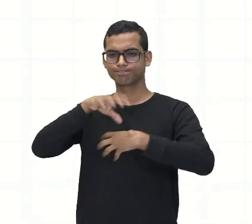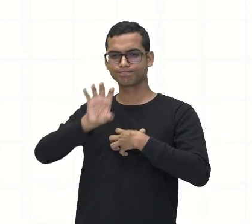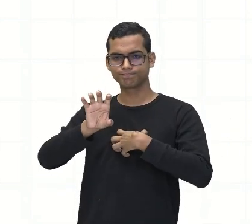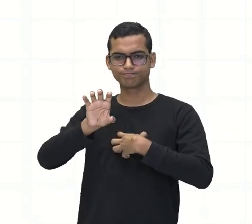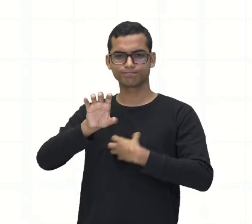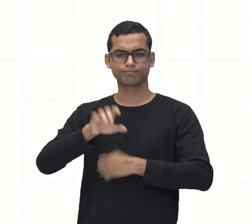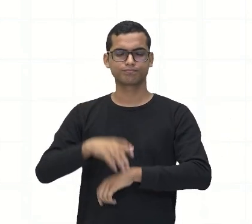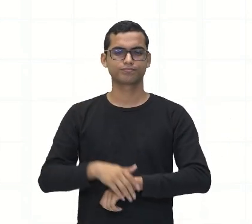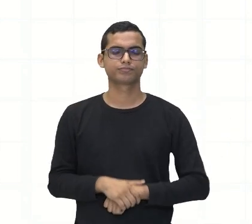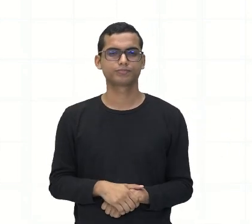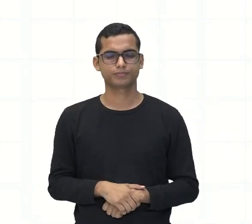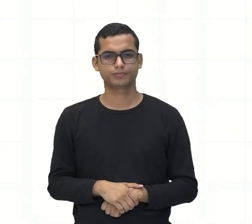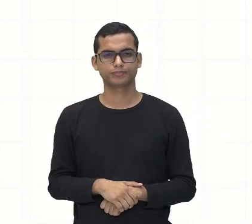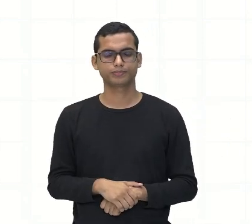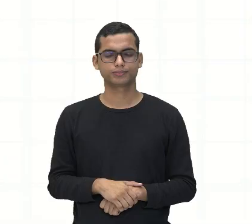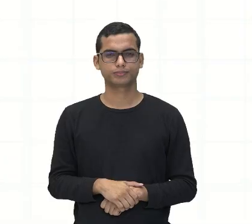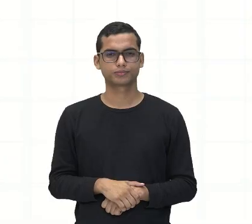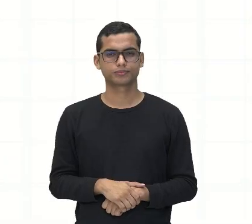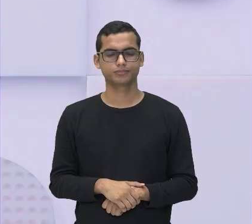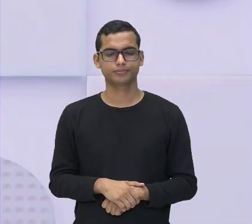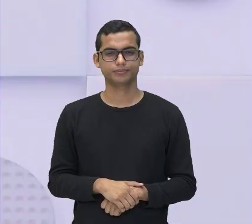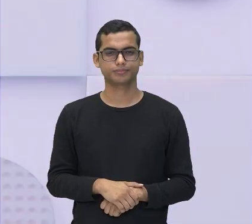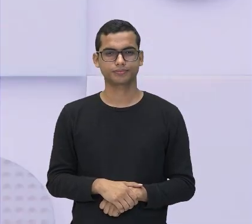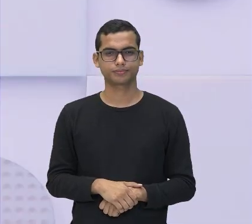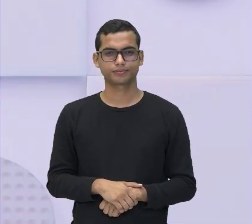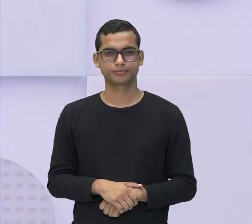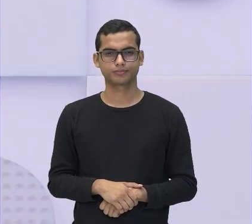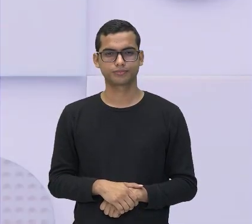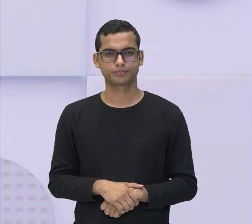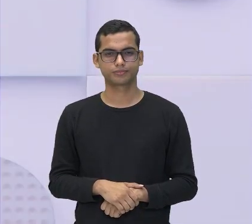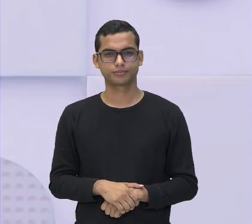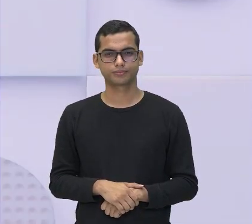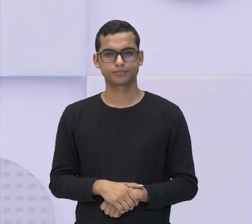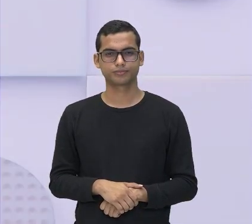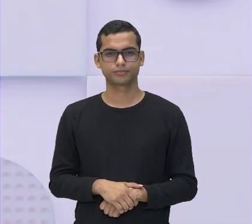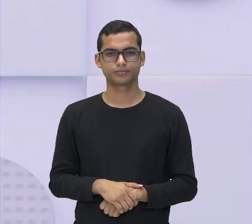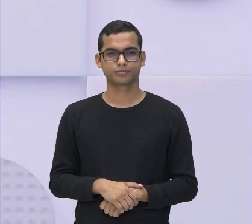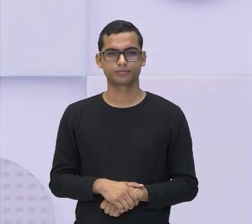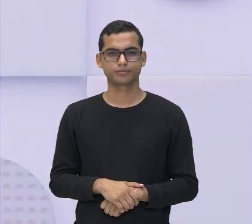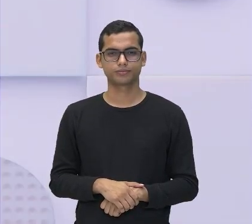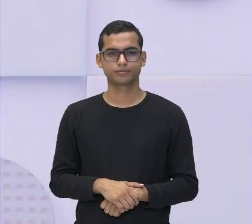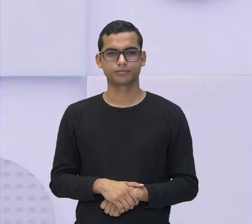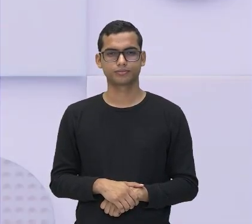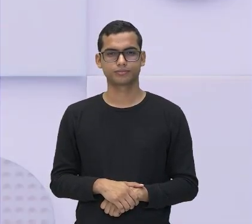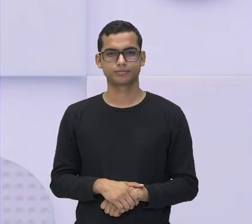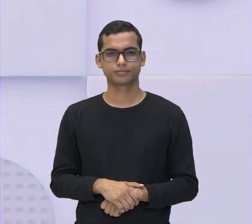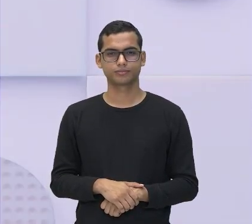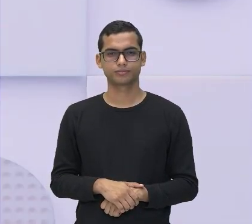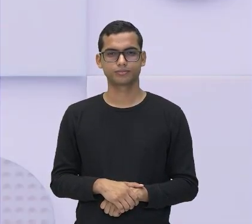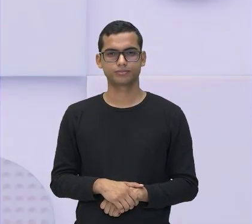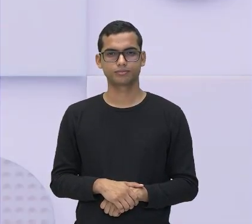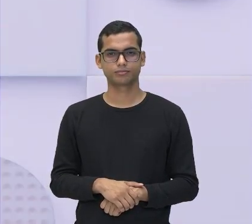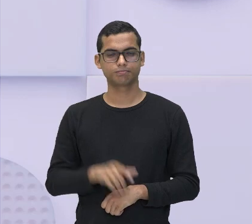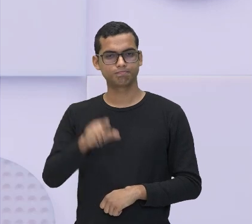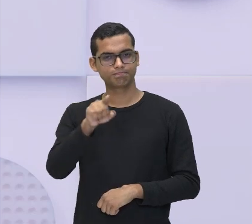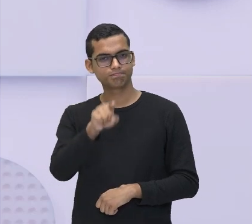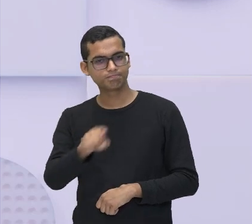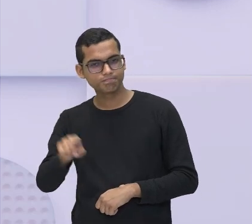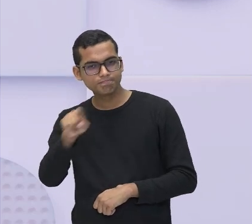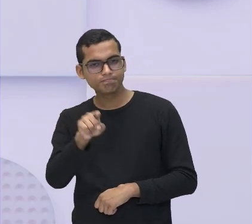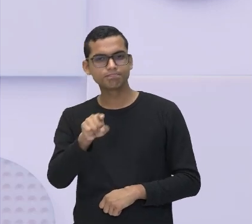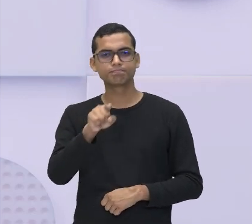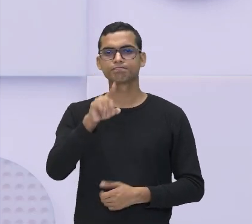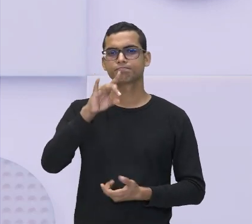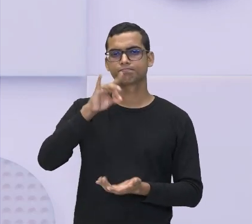gentileza. Meu caro aluno, minha cara aluna, você carrega verdades